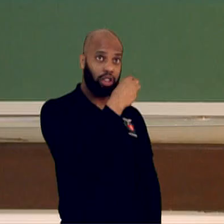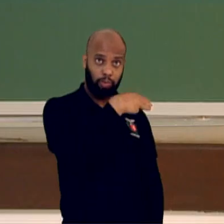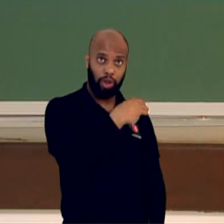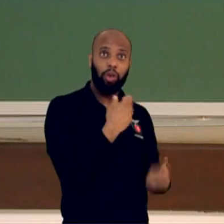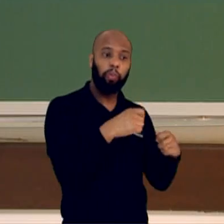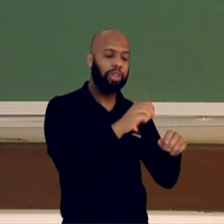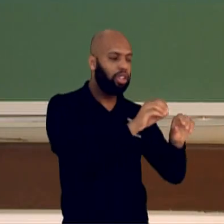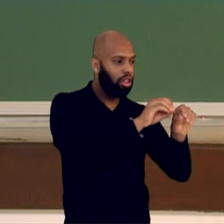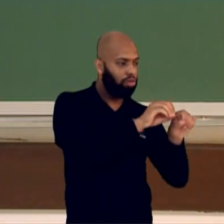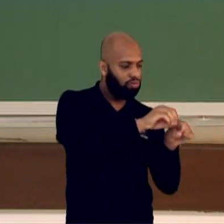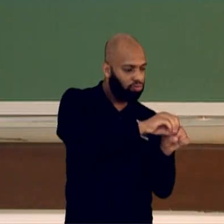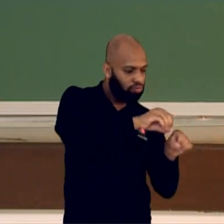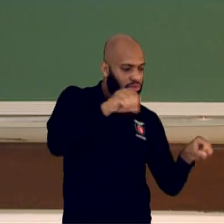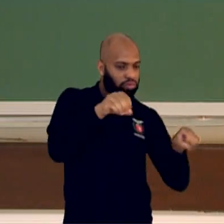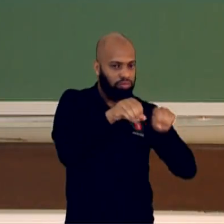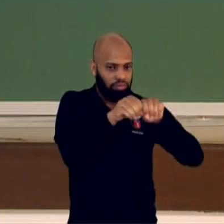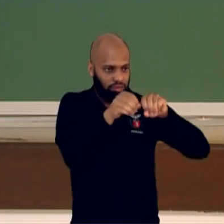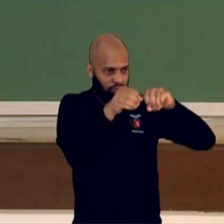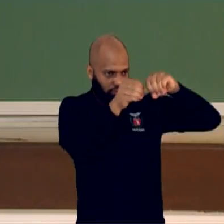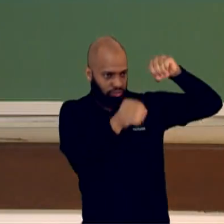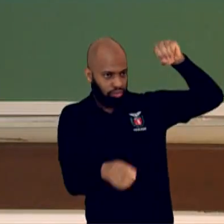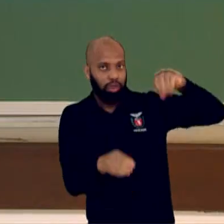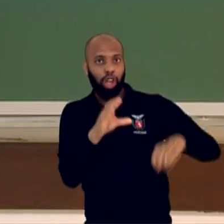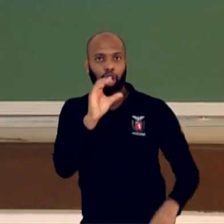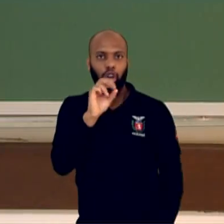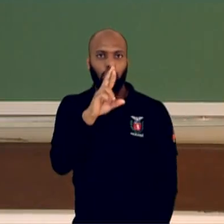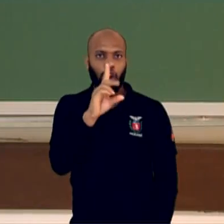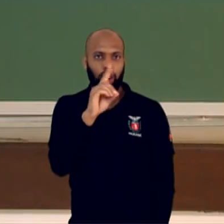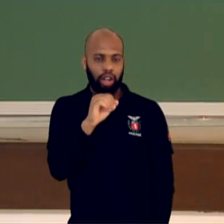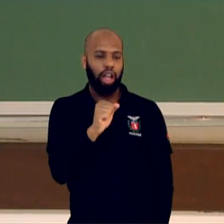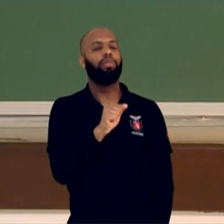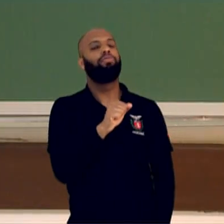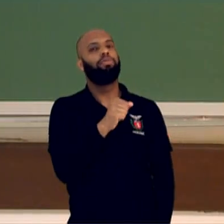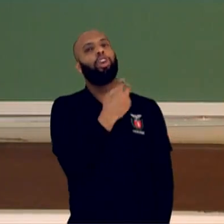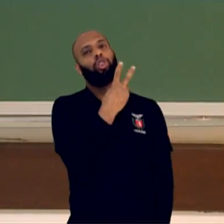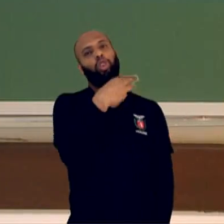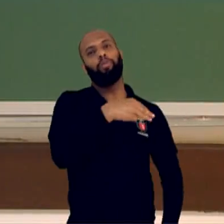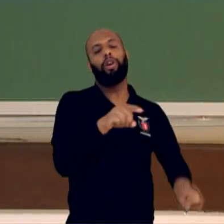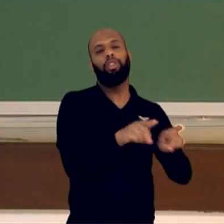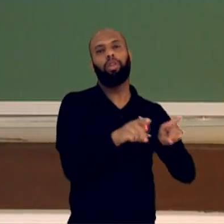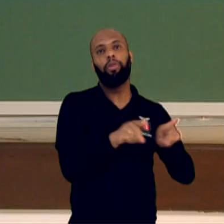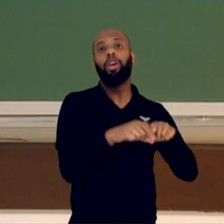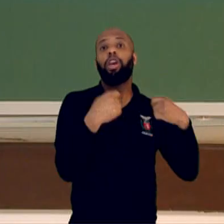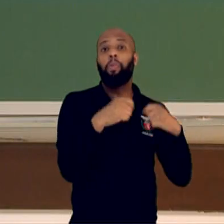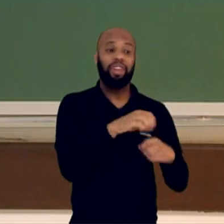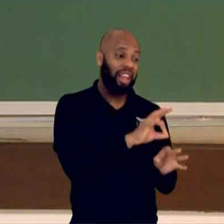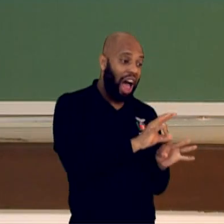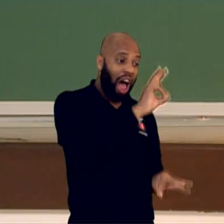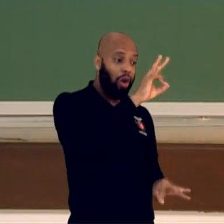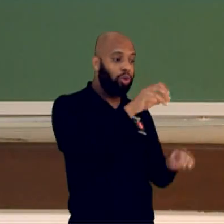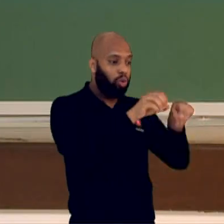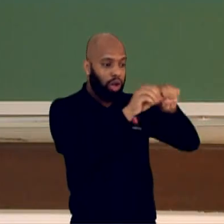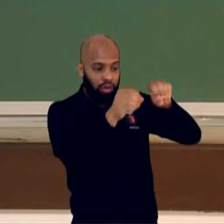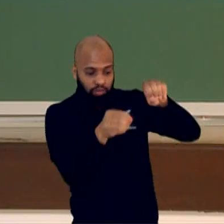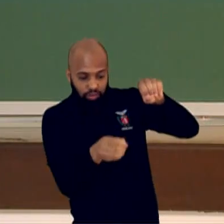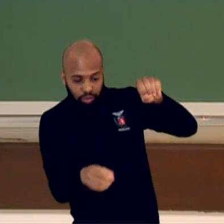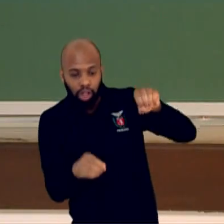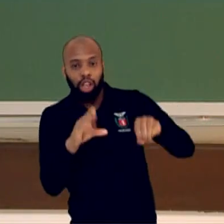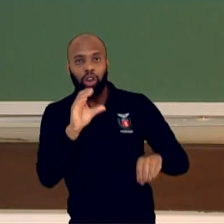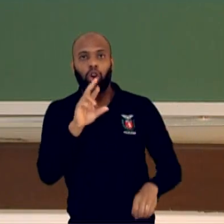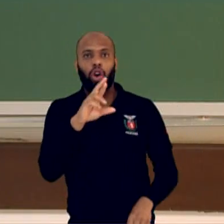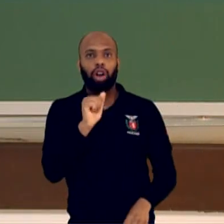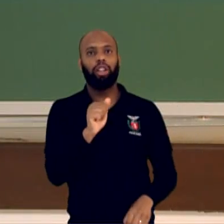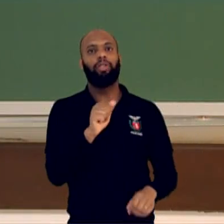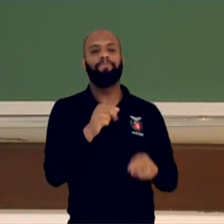sempre a quantidade de corda que eu vou precisar na polia fixa é a mesma quantidade da altura que eu quero elevar o objeto, ou descer o objeto, pode ser também,